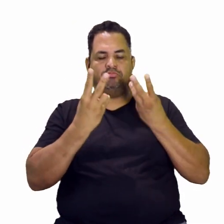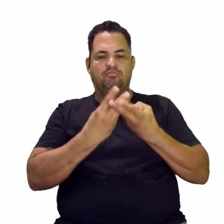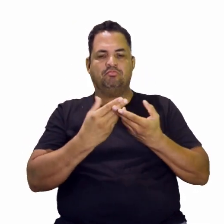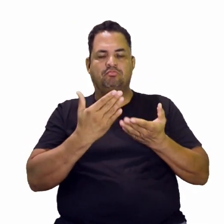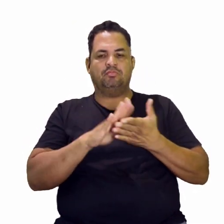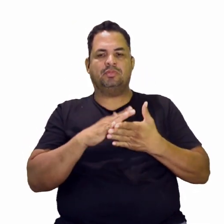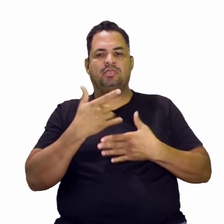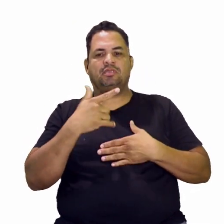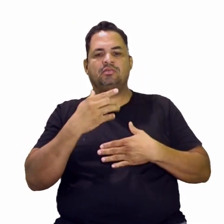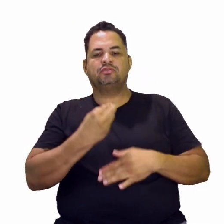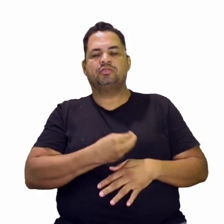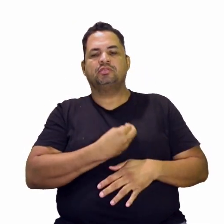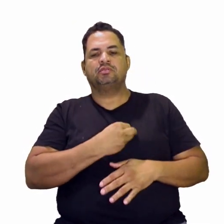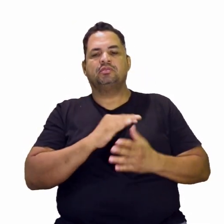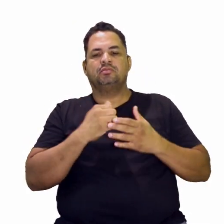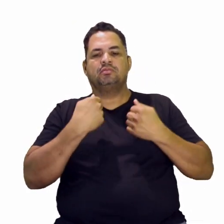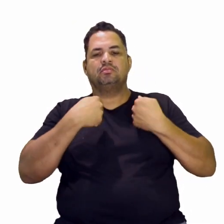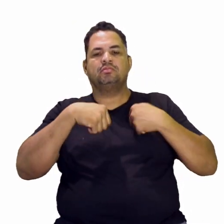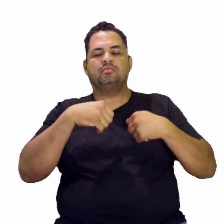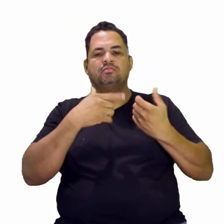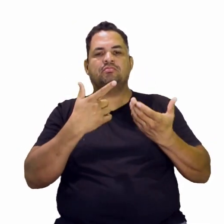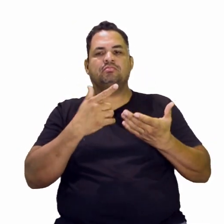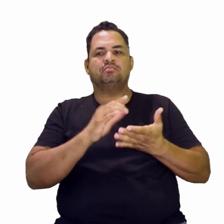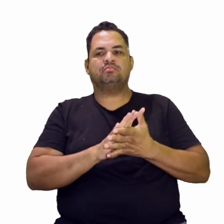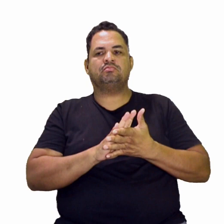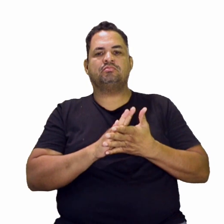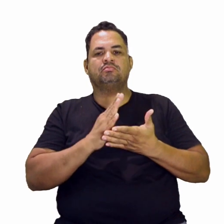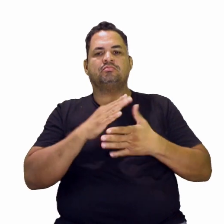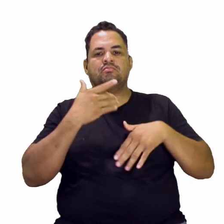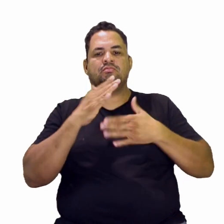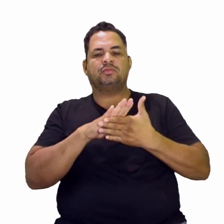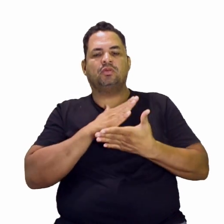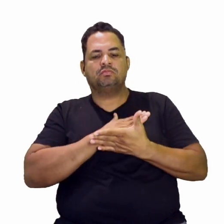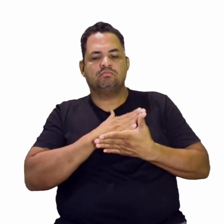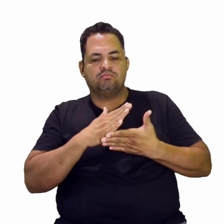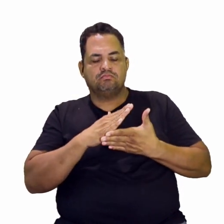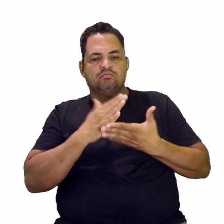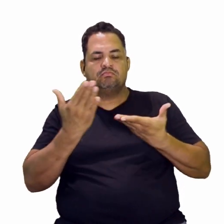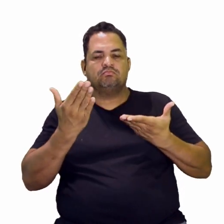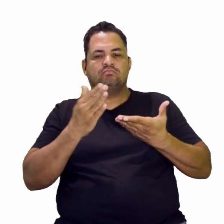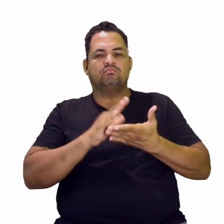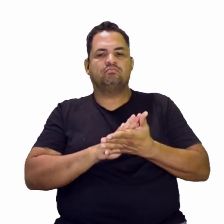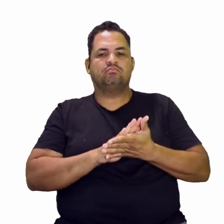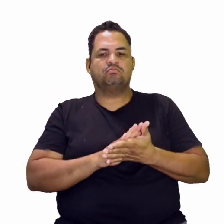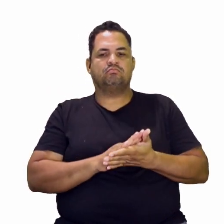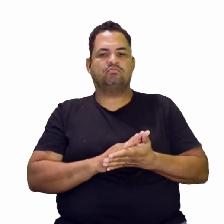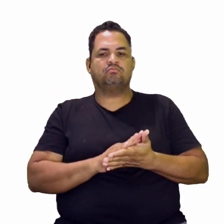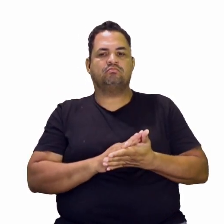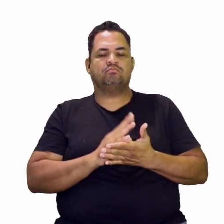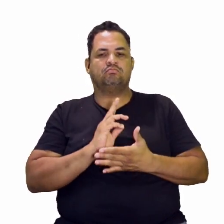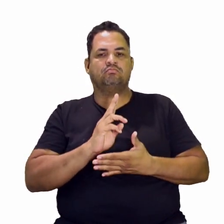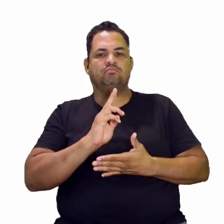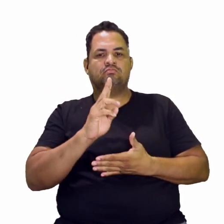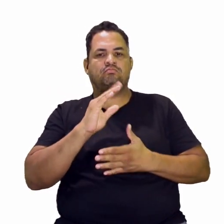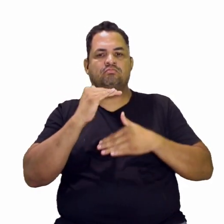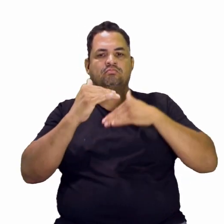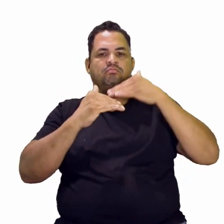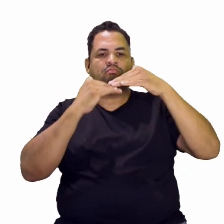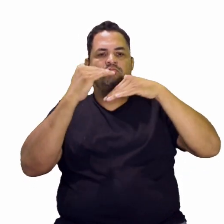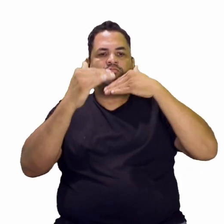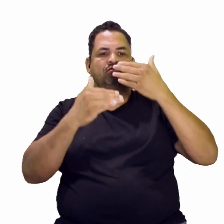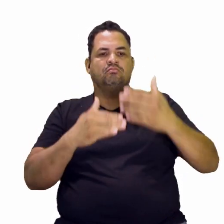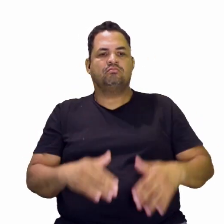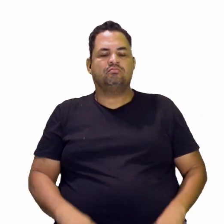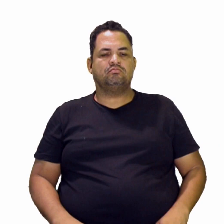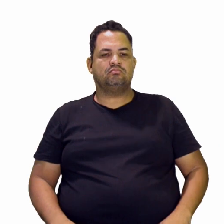que permitia com que a vida fosse ativada, dando início ao processo de desenvolvimento,